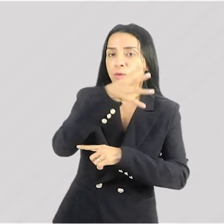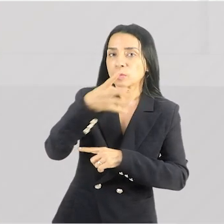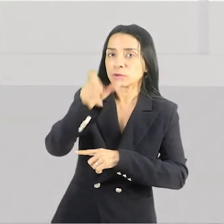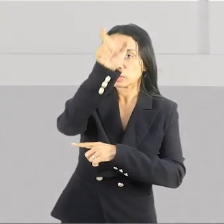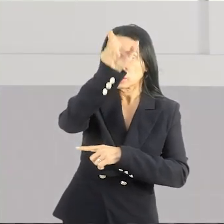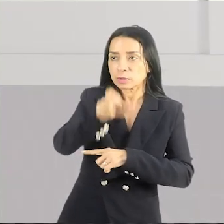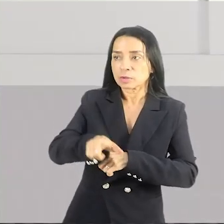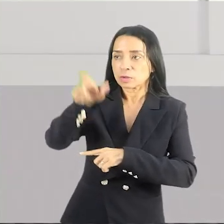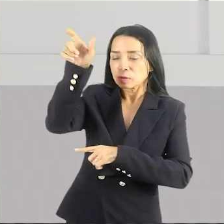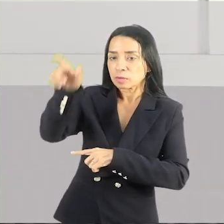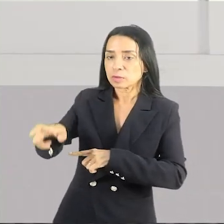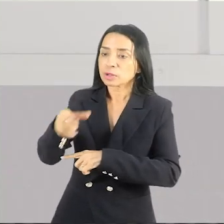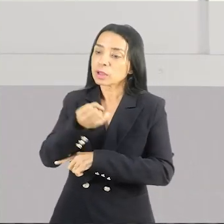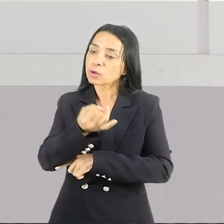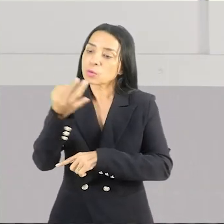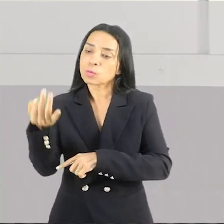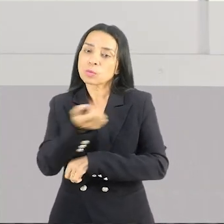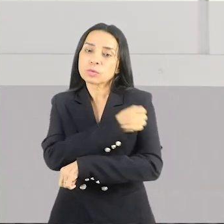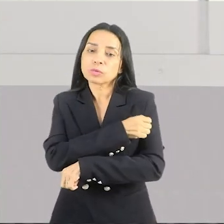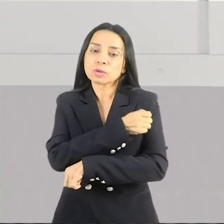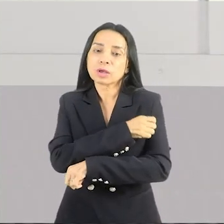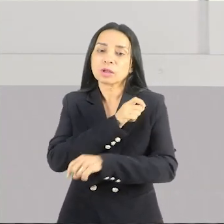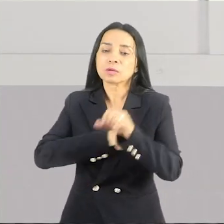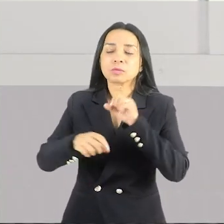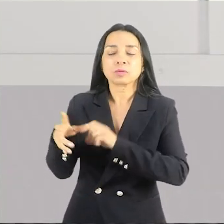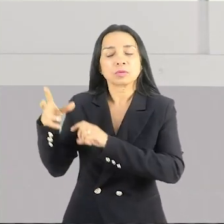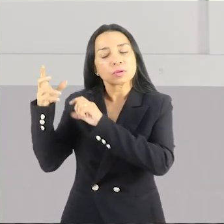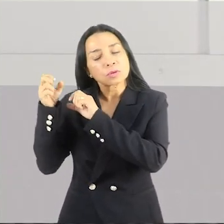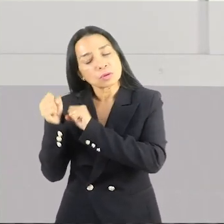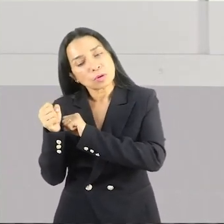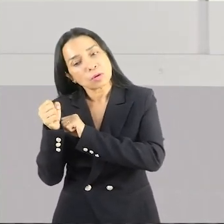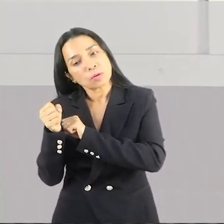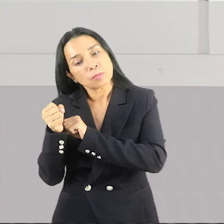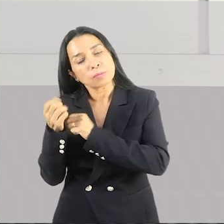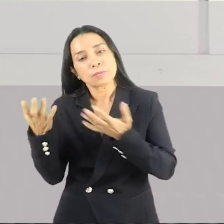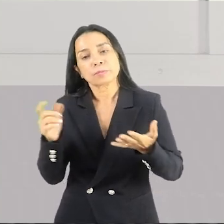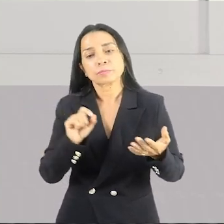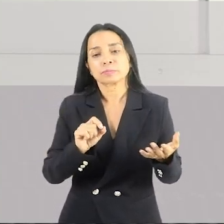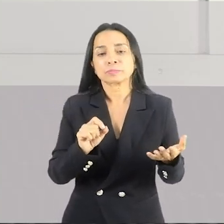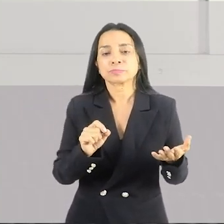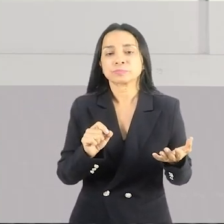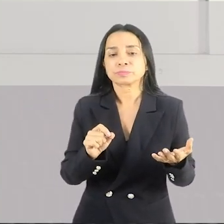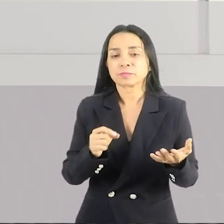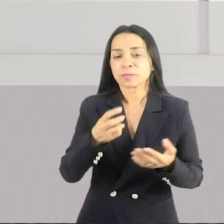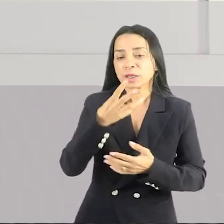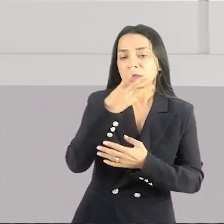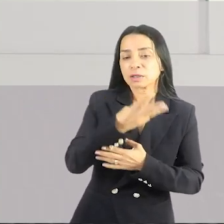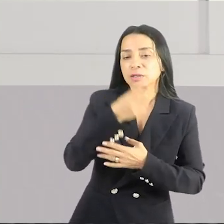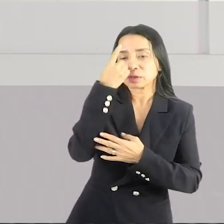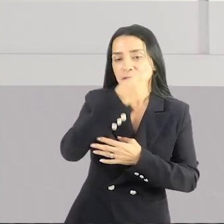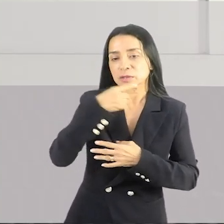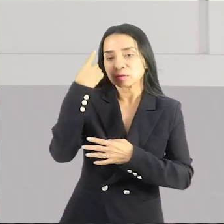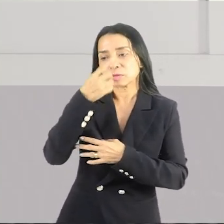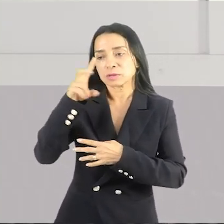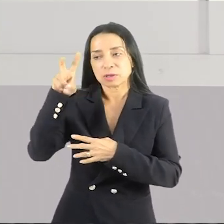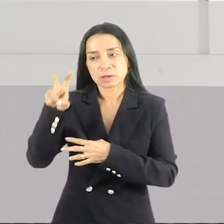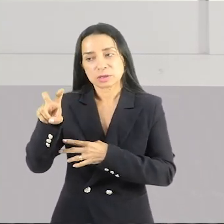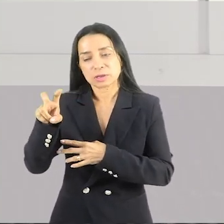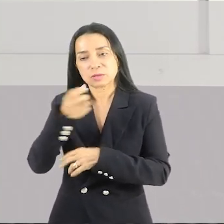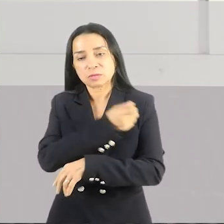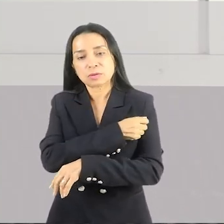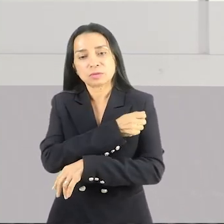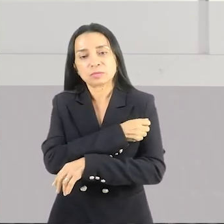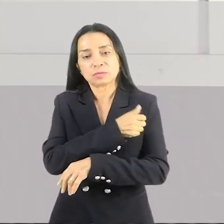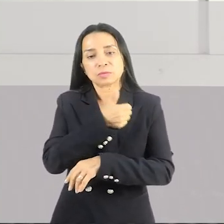alunos que dormem nessa quantidade de horas. Por exemplo, 3 horas, 5 alunos dormem 3